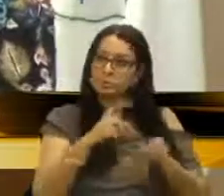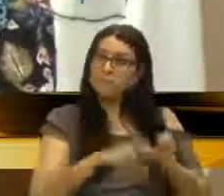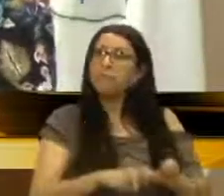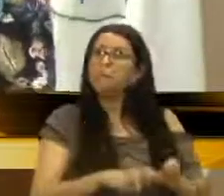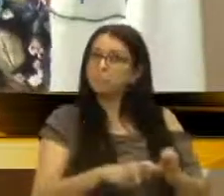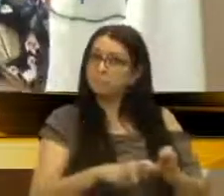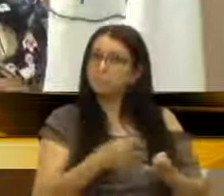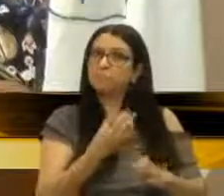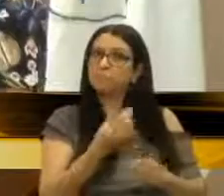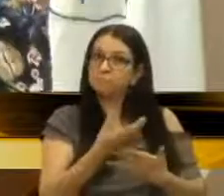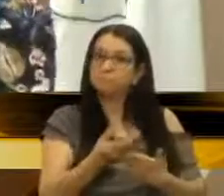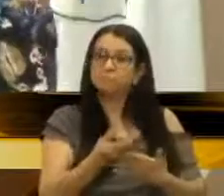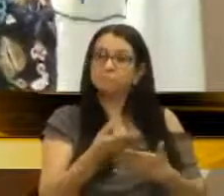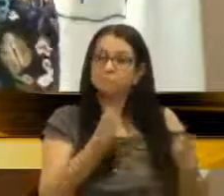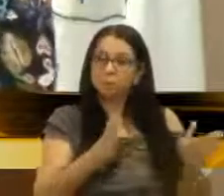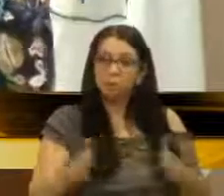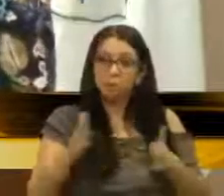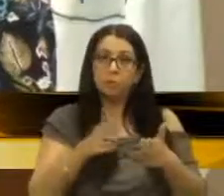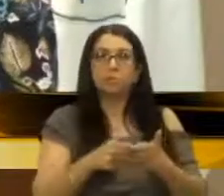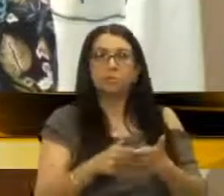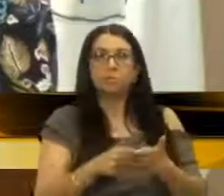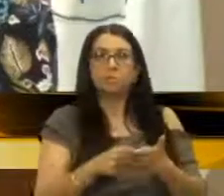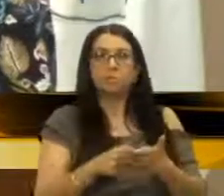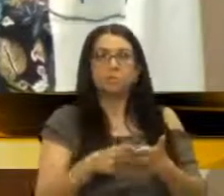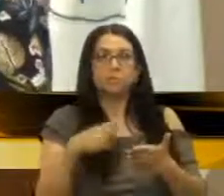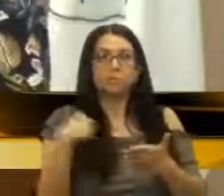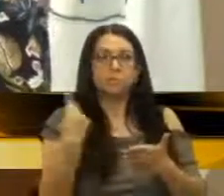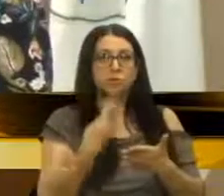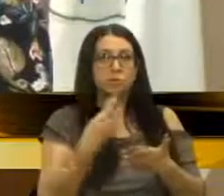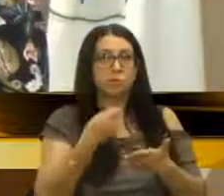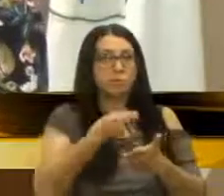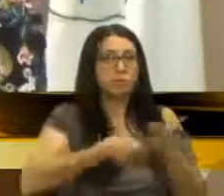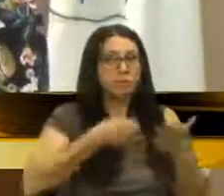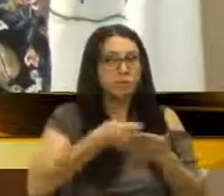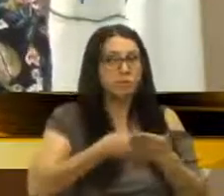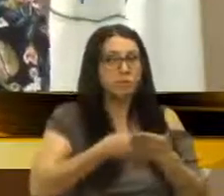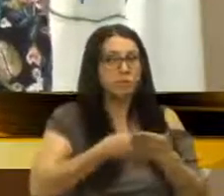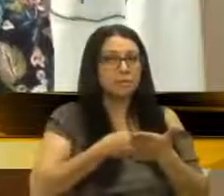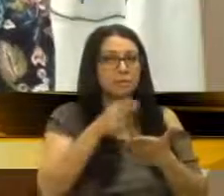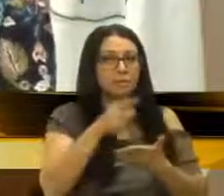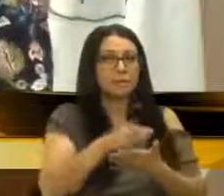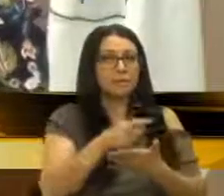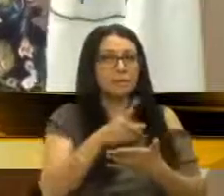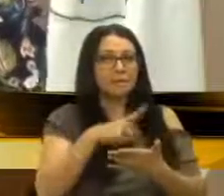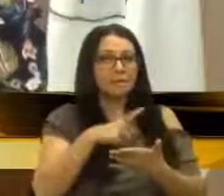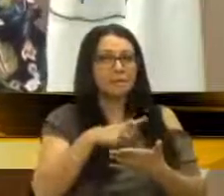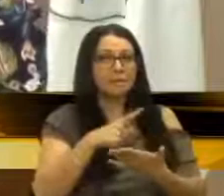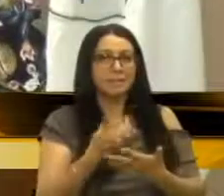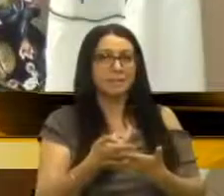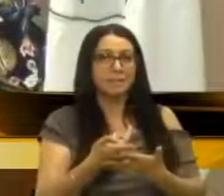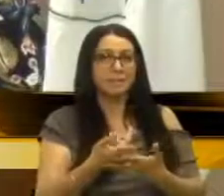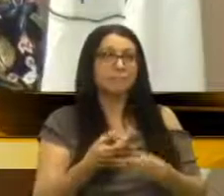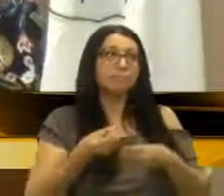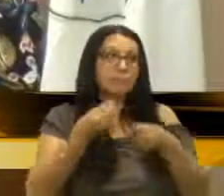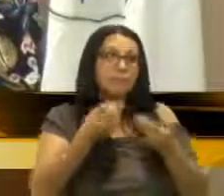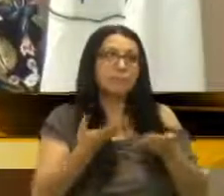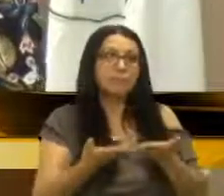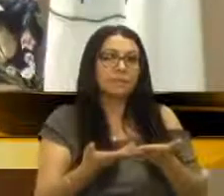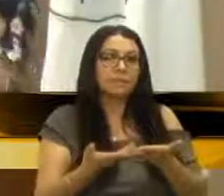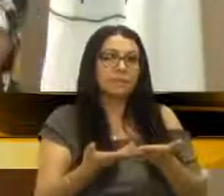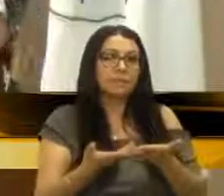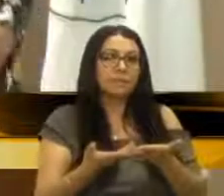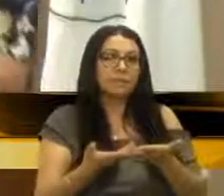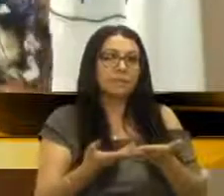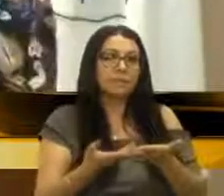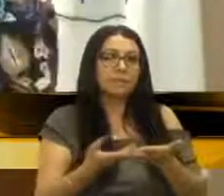muito dada a produção de desses nossos guerreiros que se o nosso grande nós temos que dar a nós